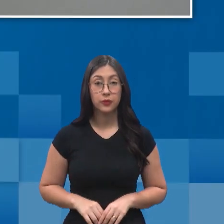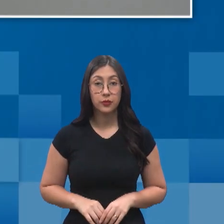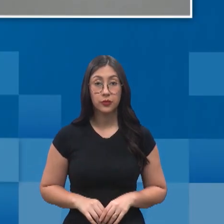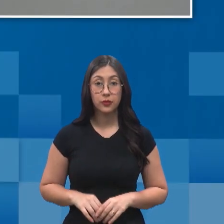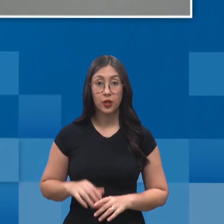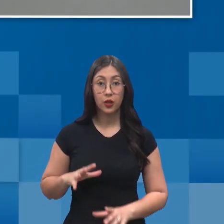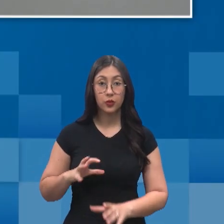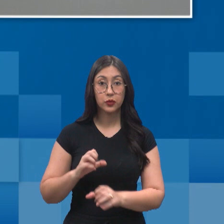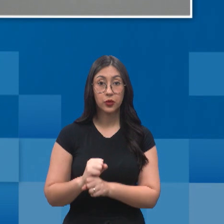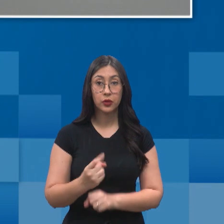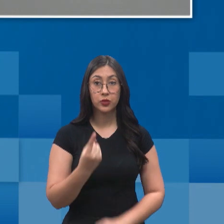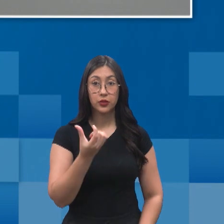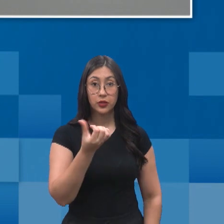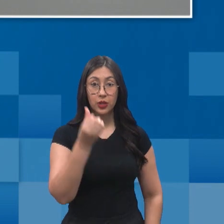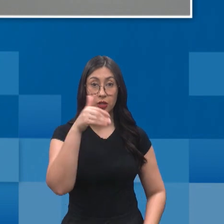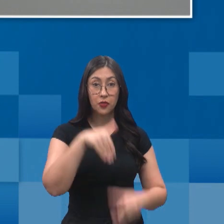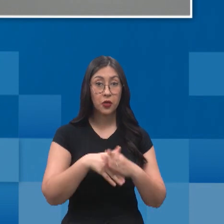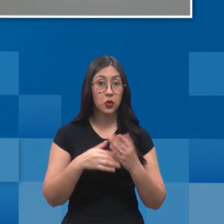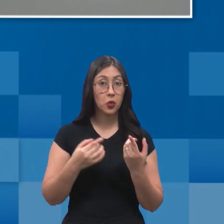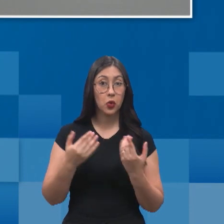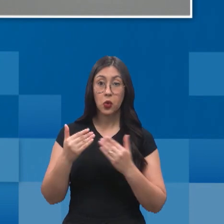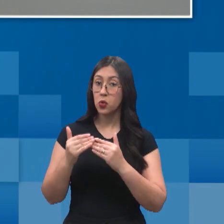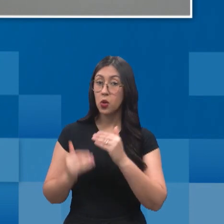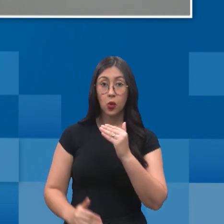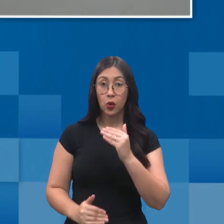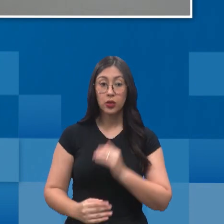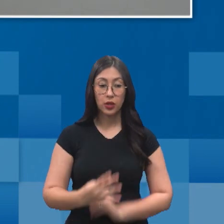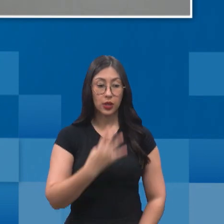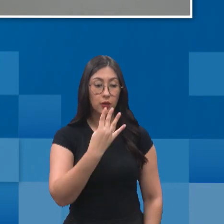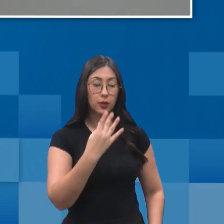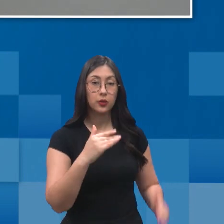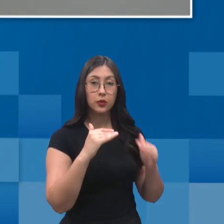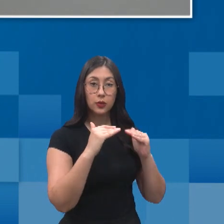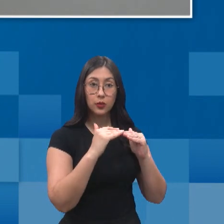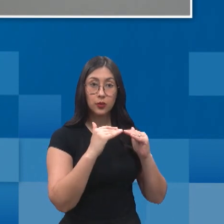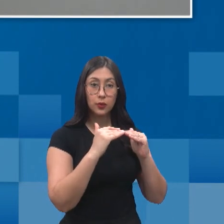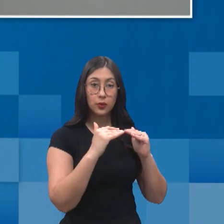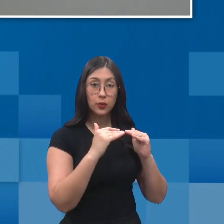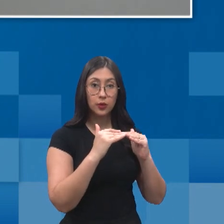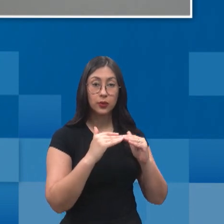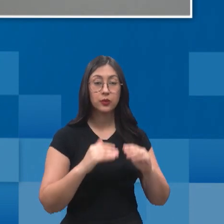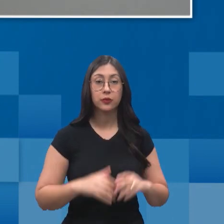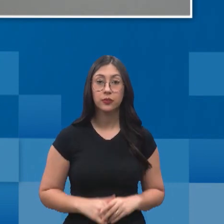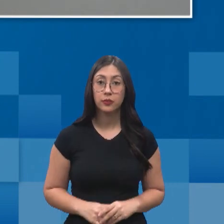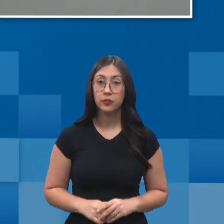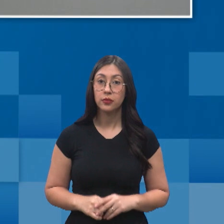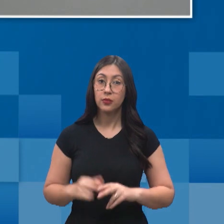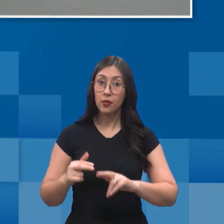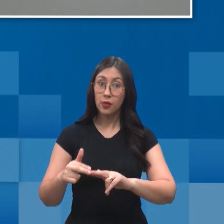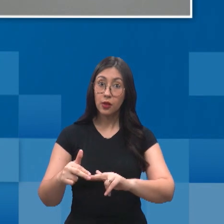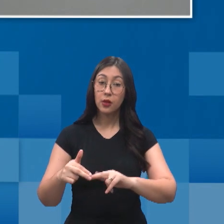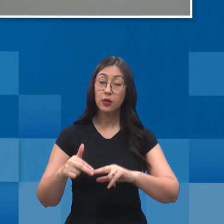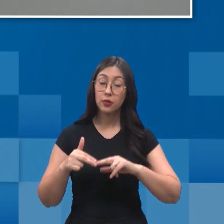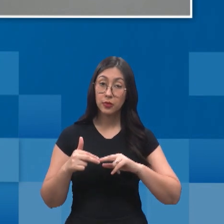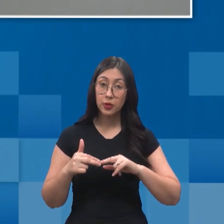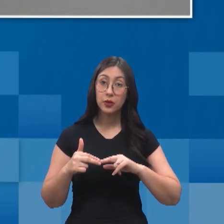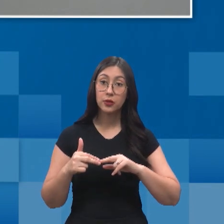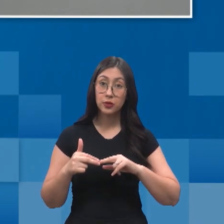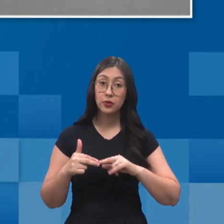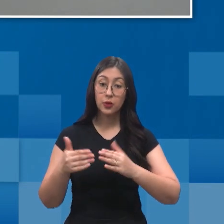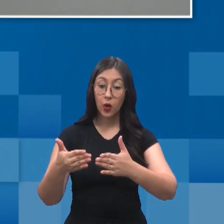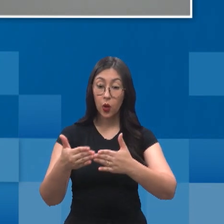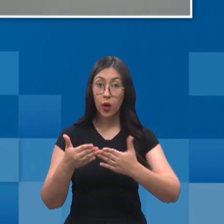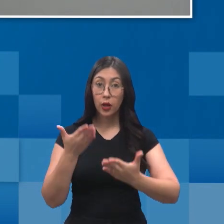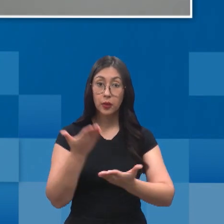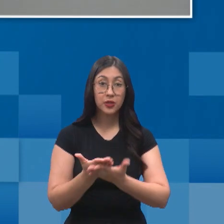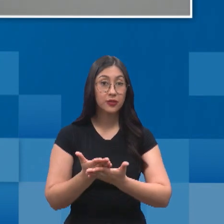16 votos contrários, 4 votos favoráveis. Com 4 votos favoráveis, 16 votos contrários, o requerimento